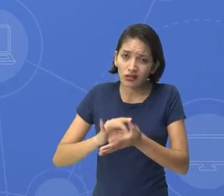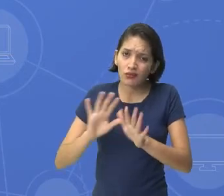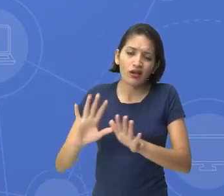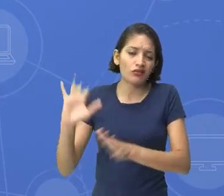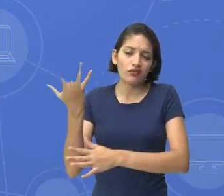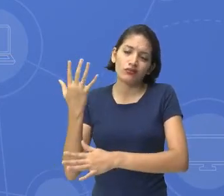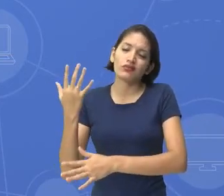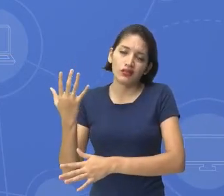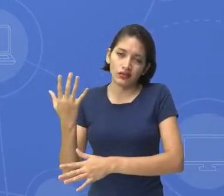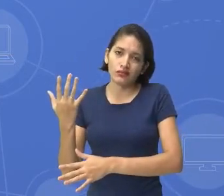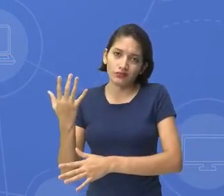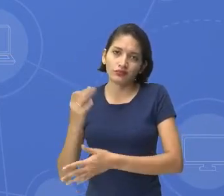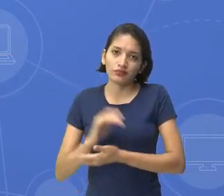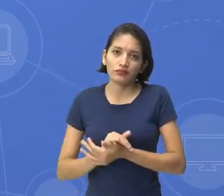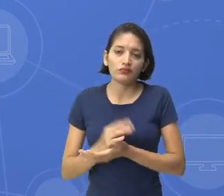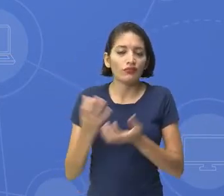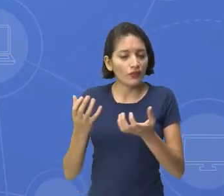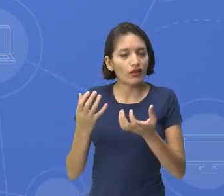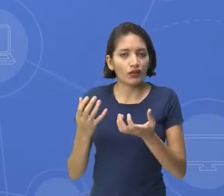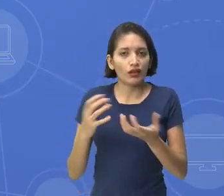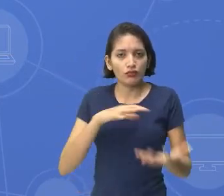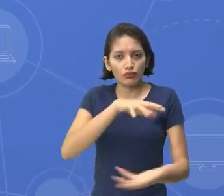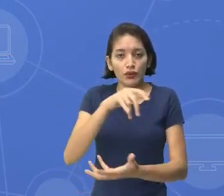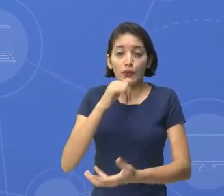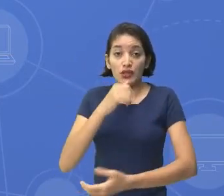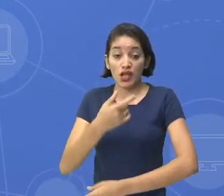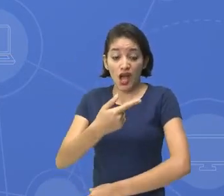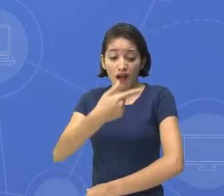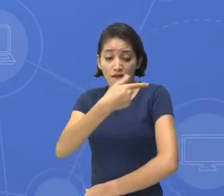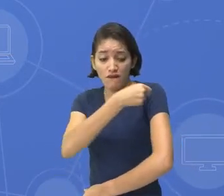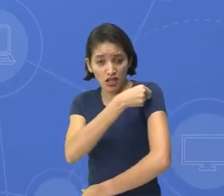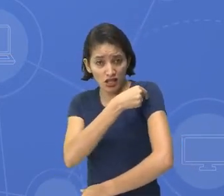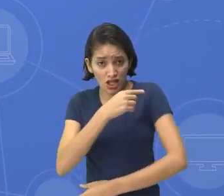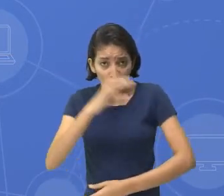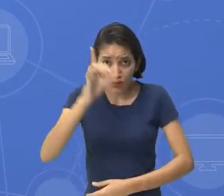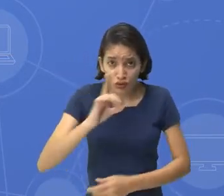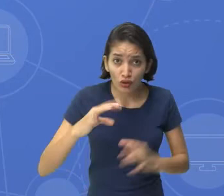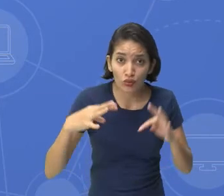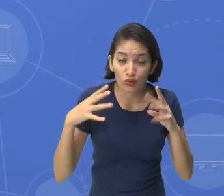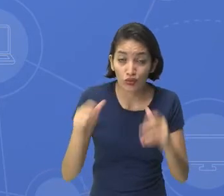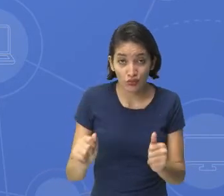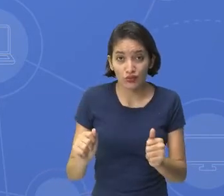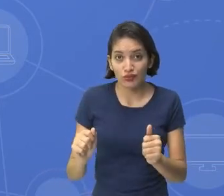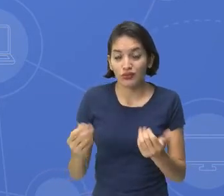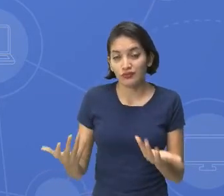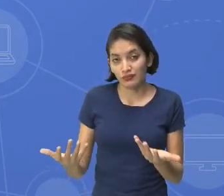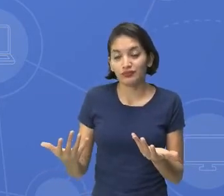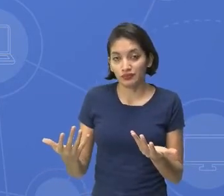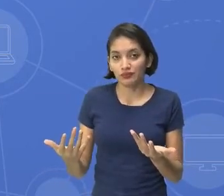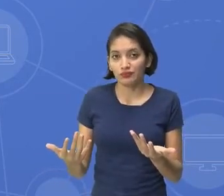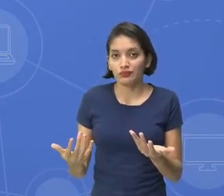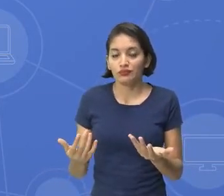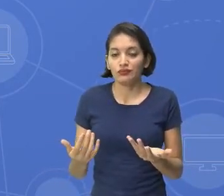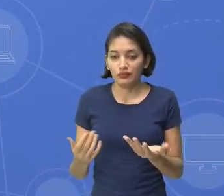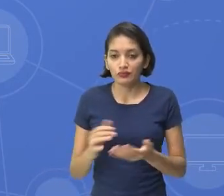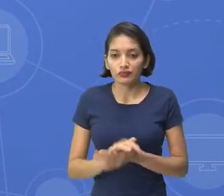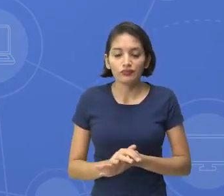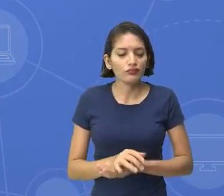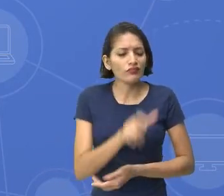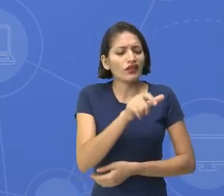se universalizar. É um direito de todos. A vacina é um direito de todos, né? Isso é um direito de